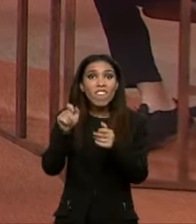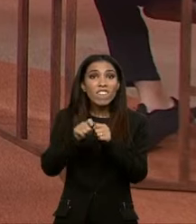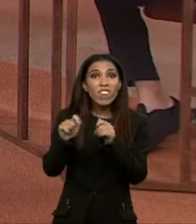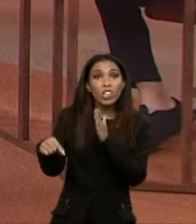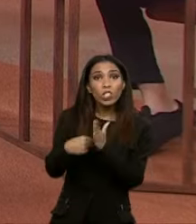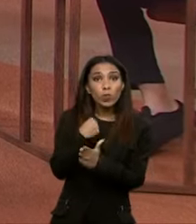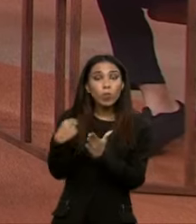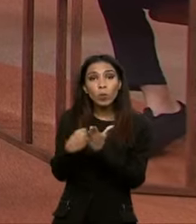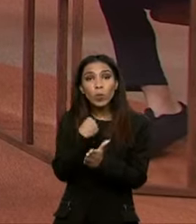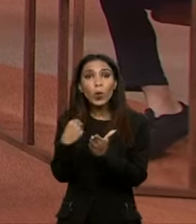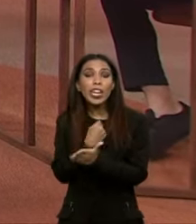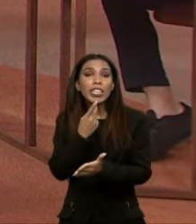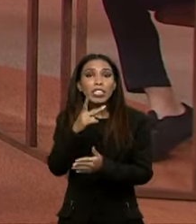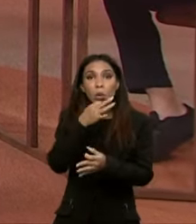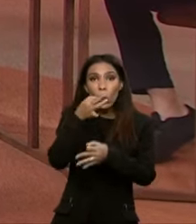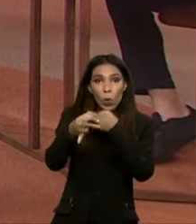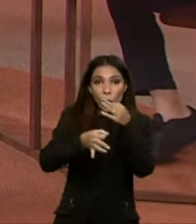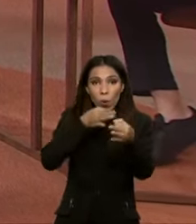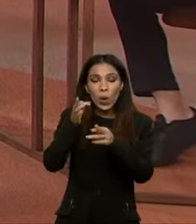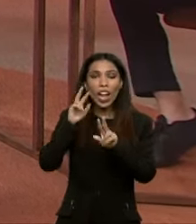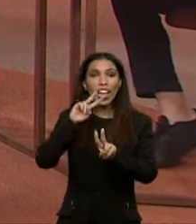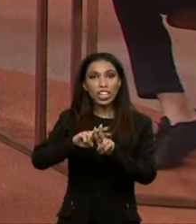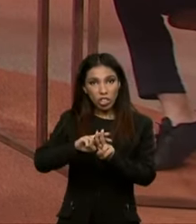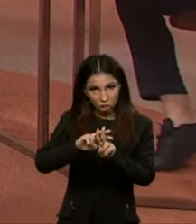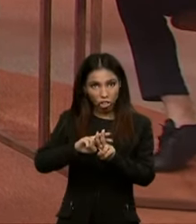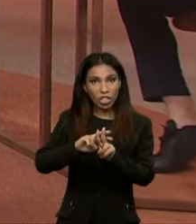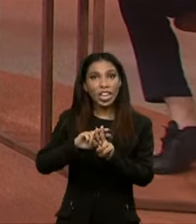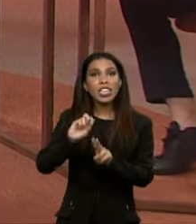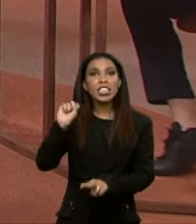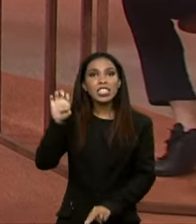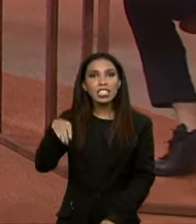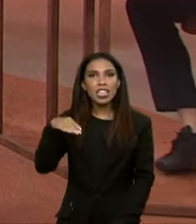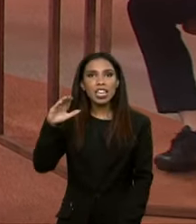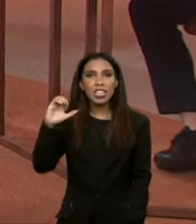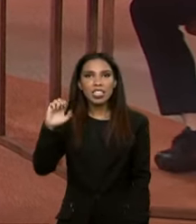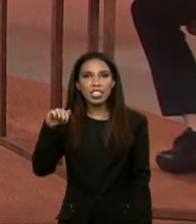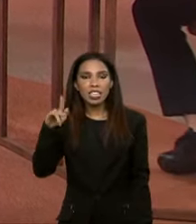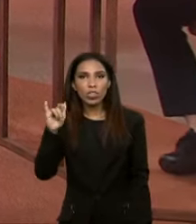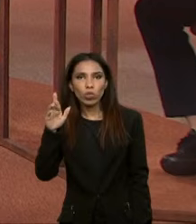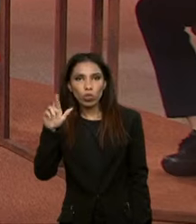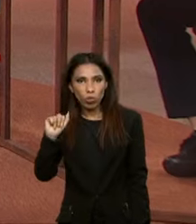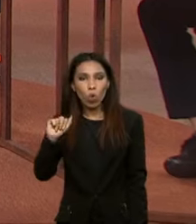pra gente. Manda seu comentário na nossa hashtag Sem Censura ou pelo nosso WhatsApp